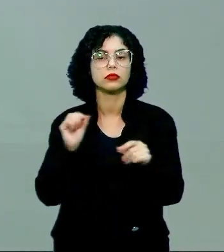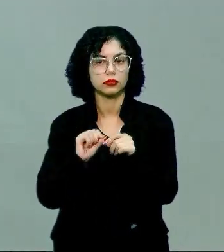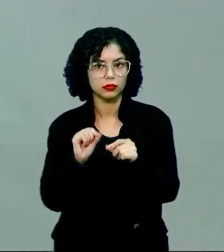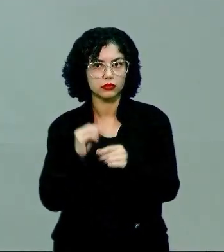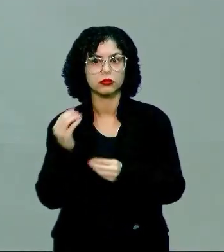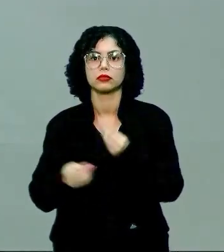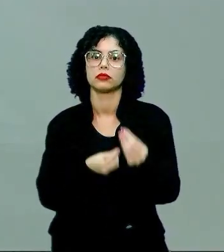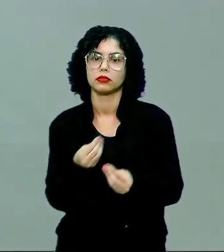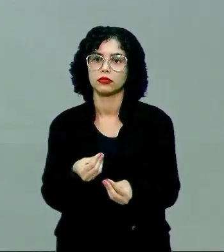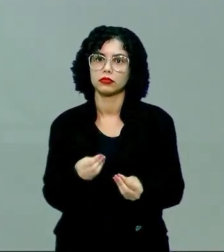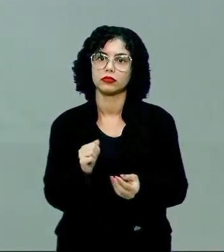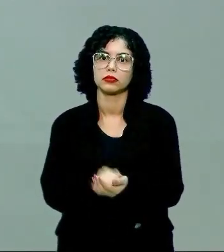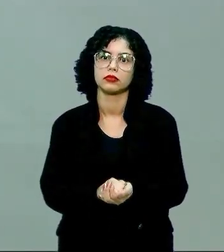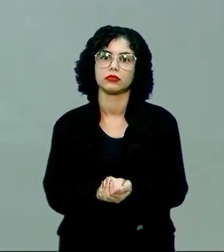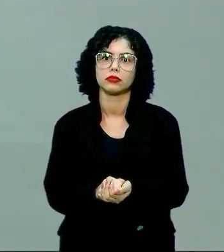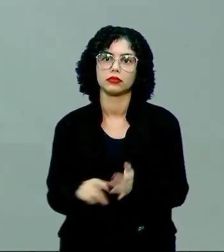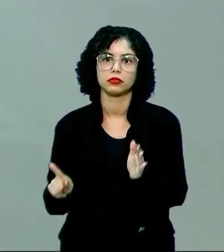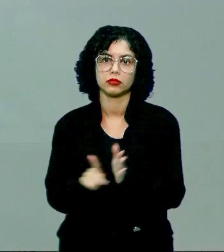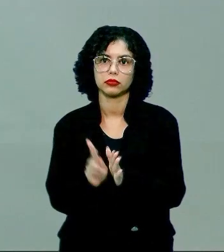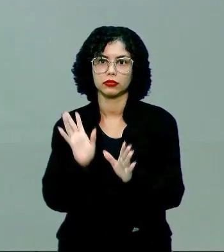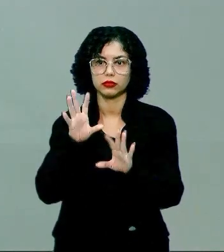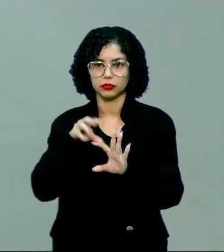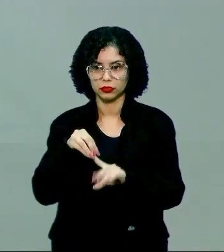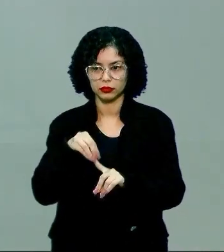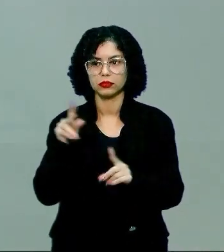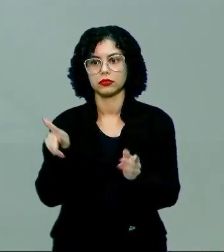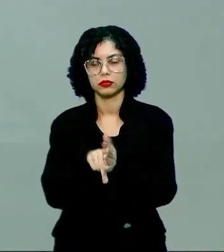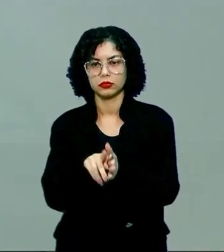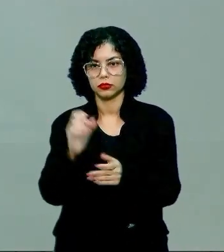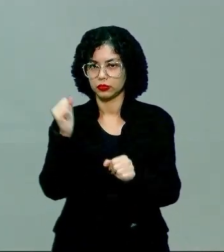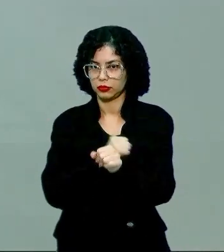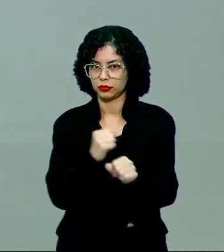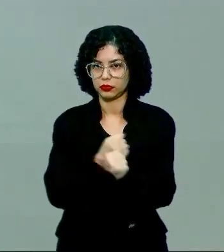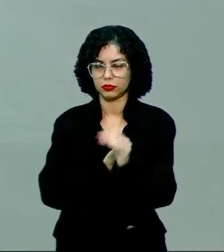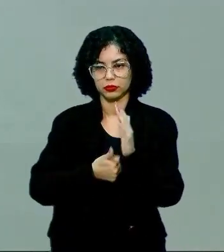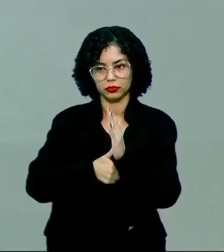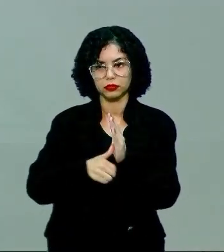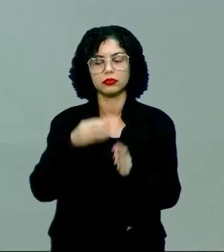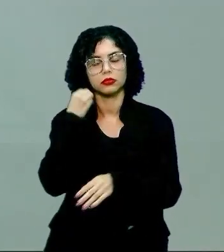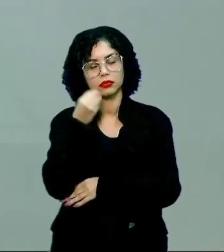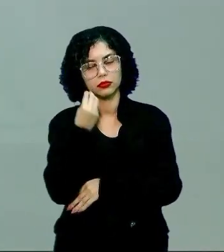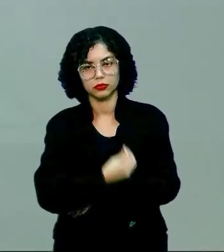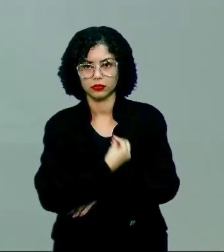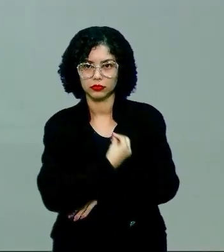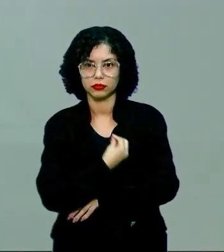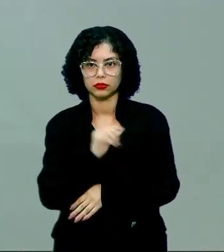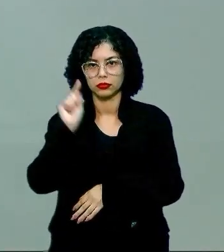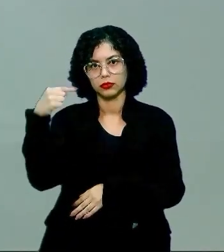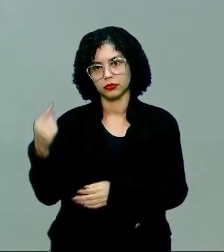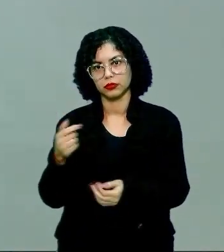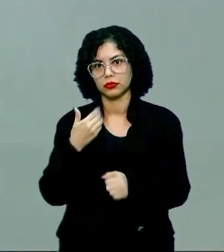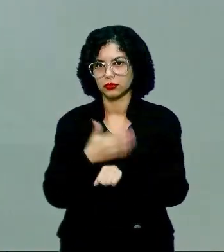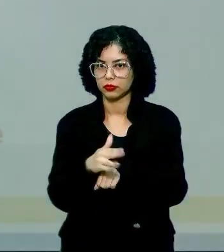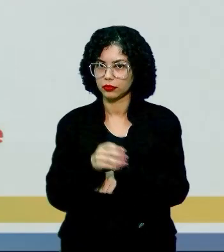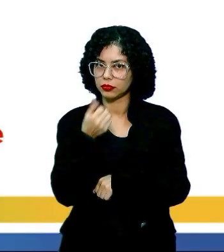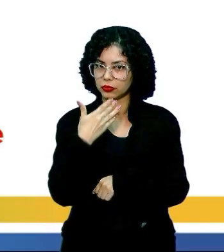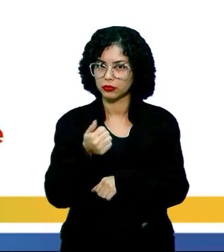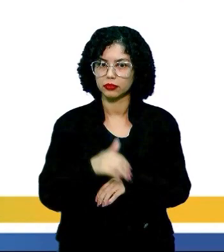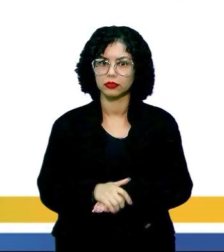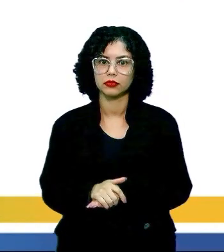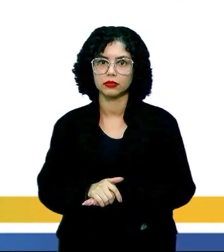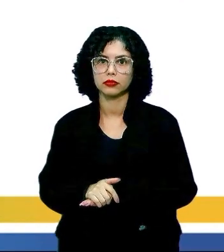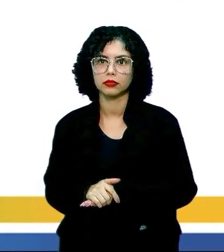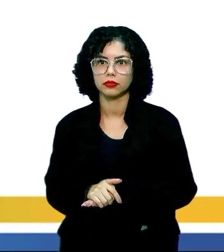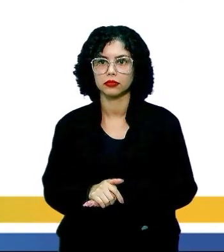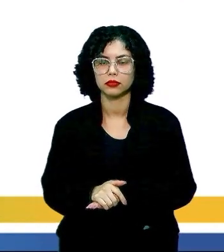Execute como esse é executado é a autonomia do ser da construção da identidade e a sua experiência e vivência com aquele tipo de prática tranquilo